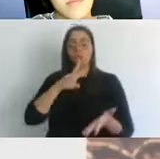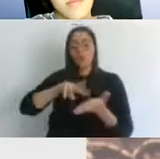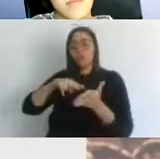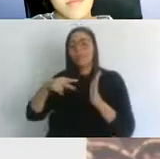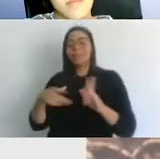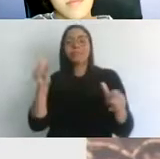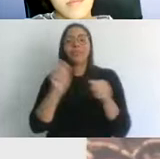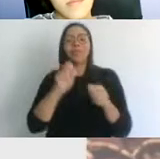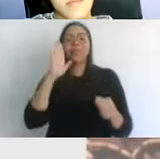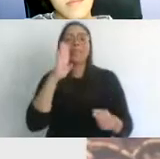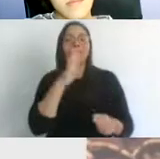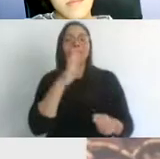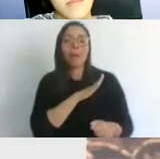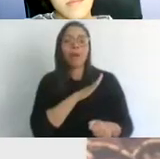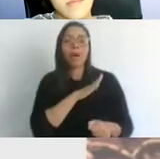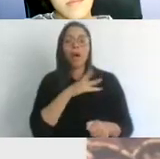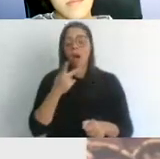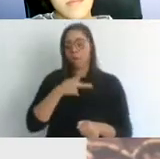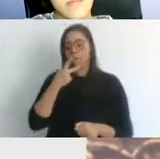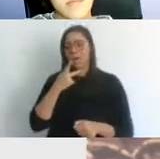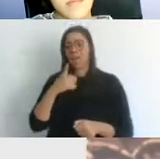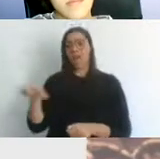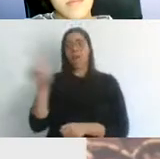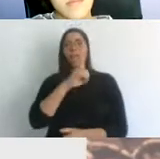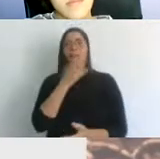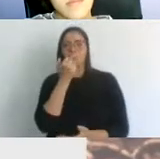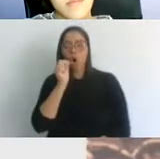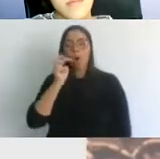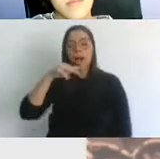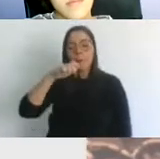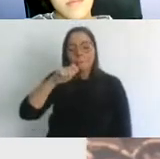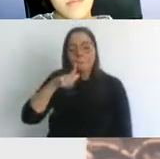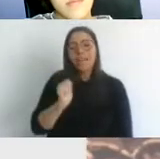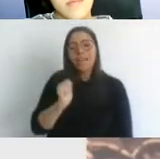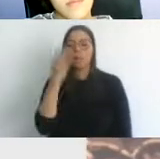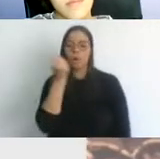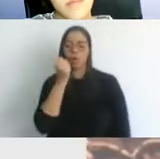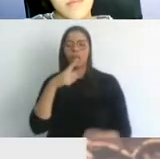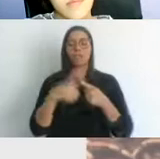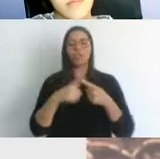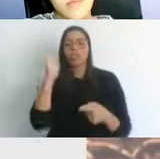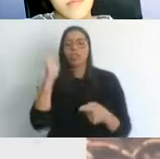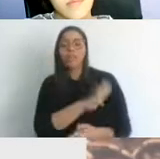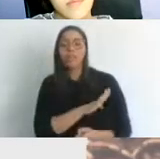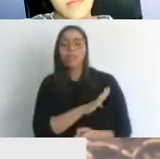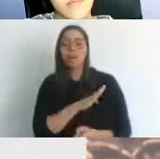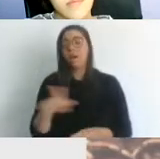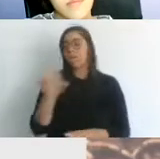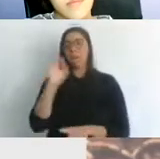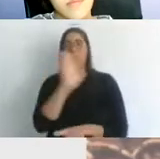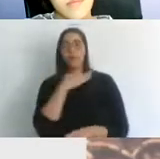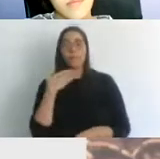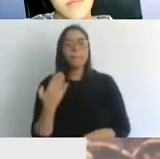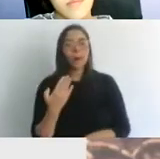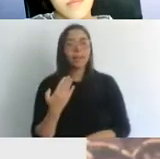disseram para ela não Coma manga com leite porque faz mal porque não importa morre a